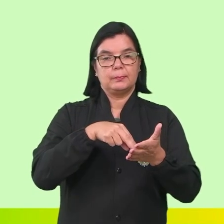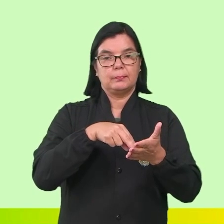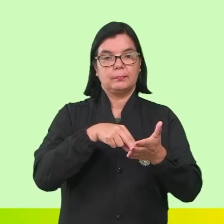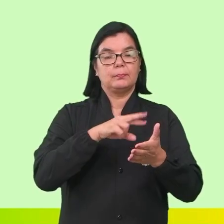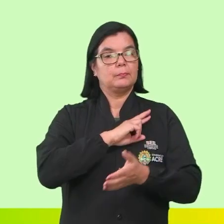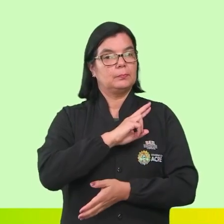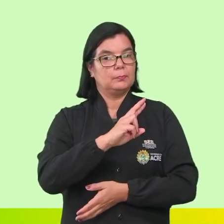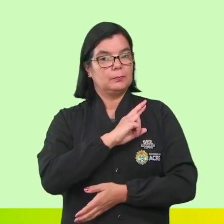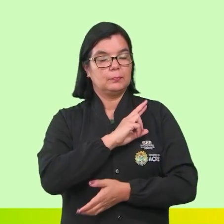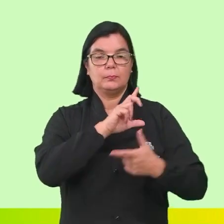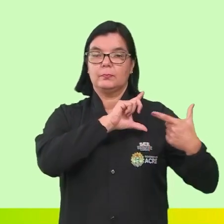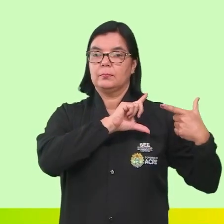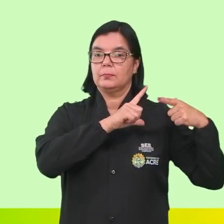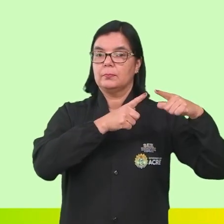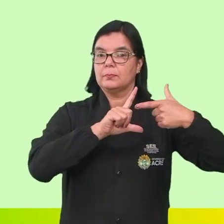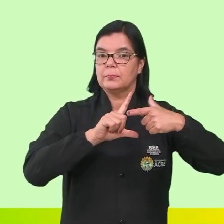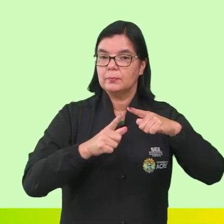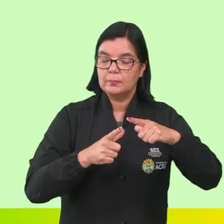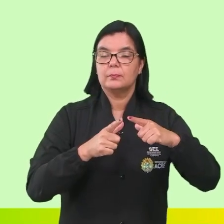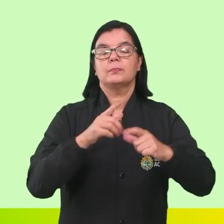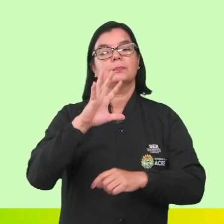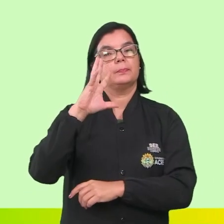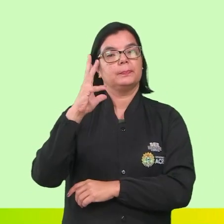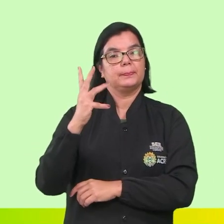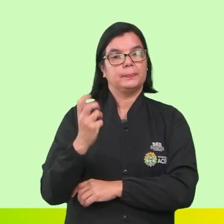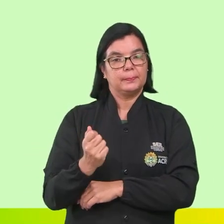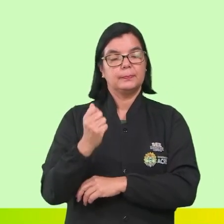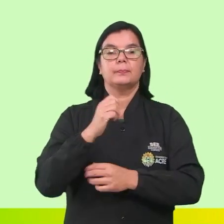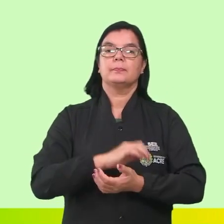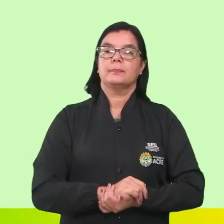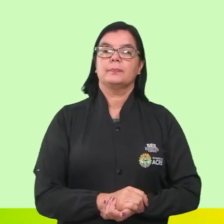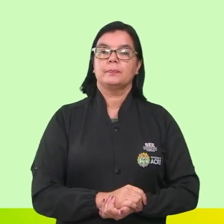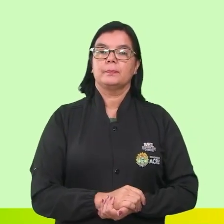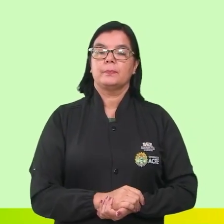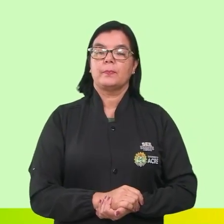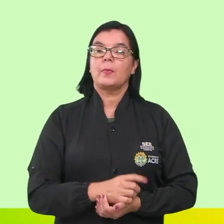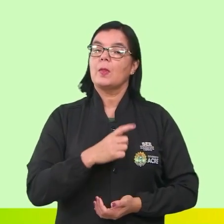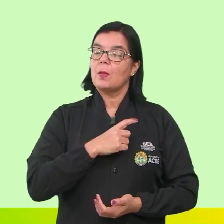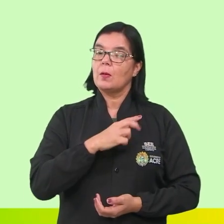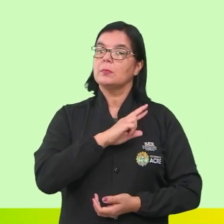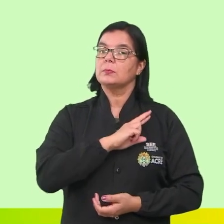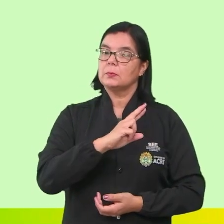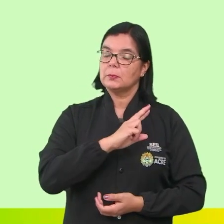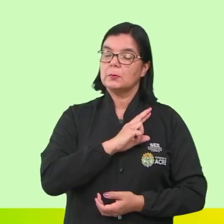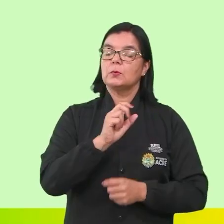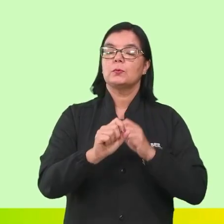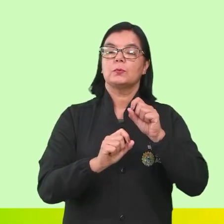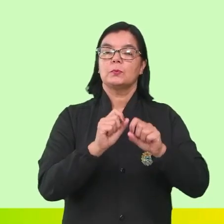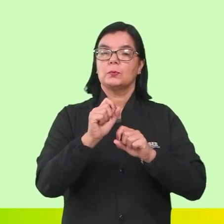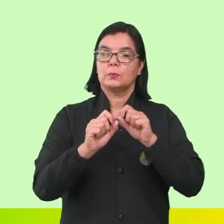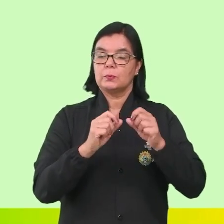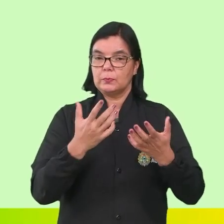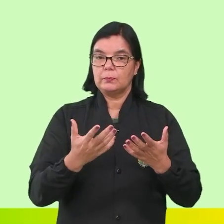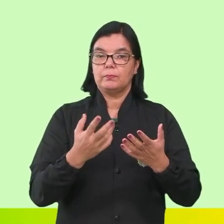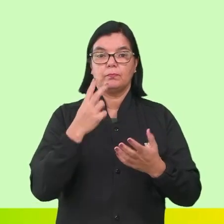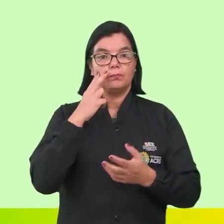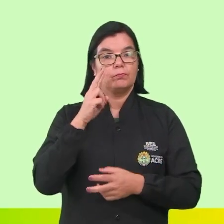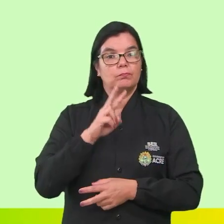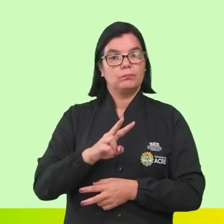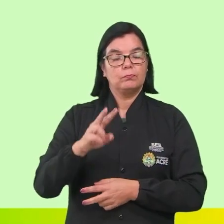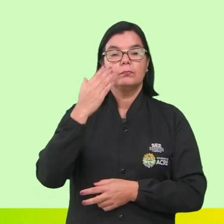das religiões tradicionais africanas, e essas religiões elas trazem e visam,